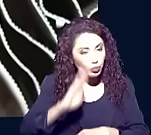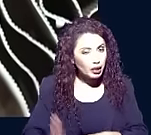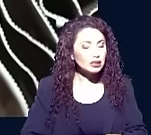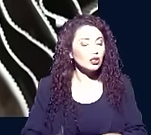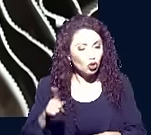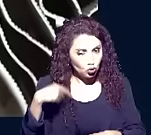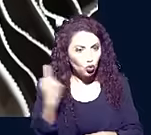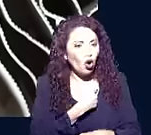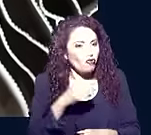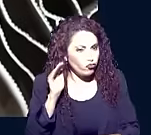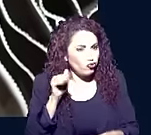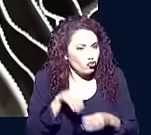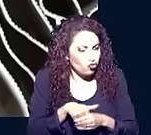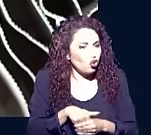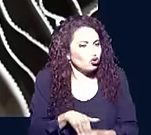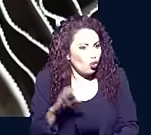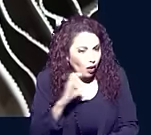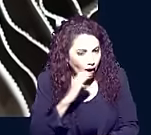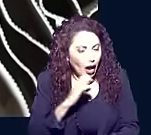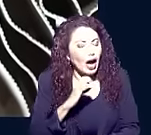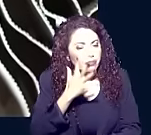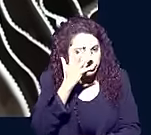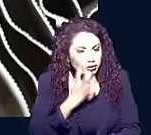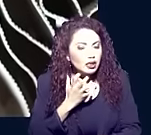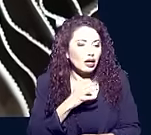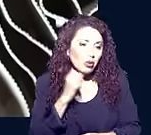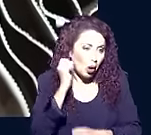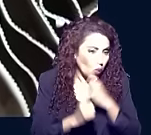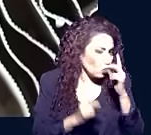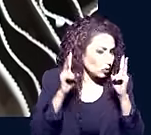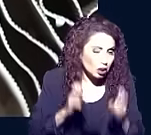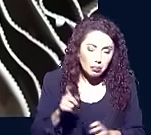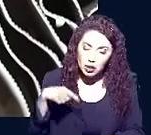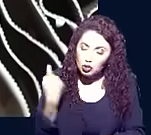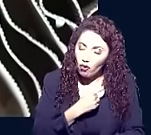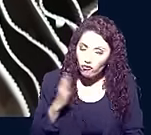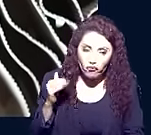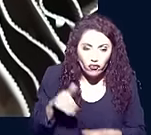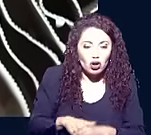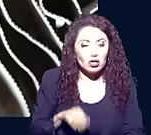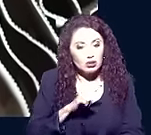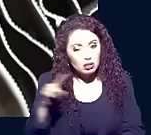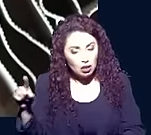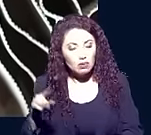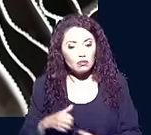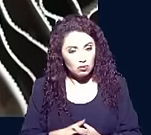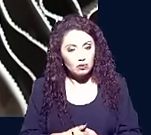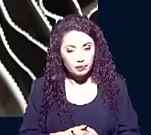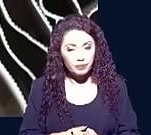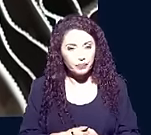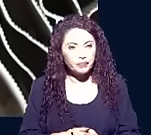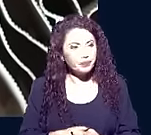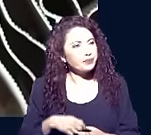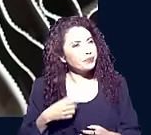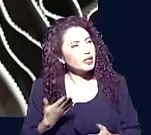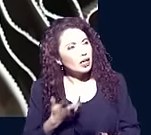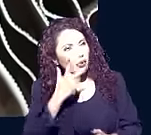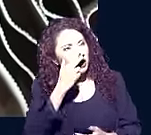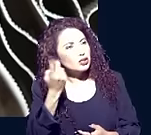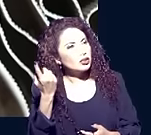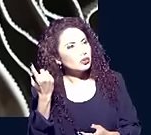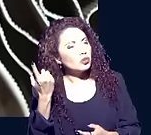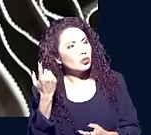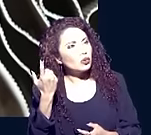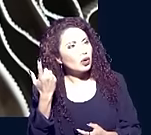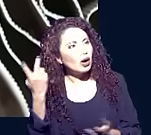eh com questões de senão né eu falava aqui acho que nós tivemos um último um último encontro antes da votação da